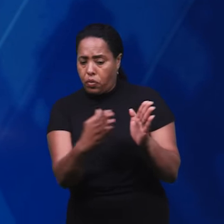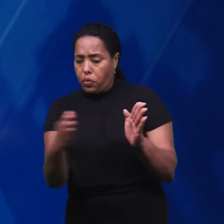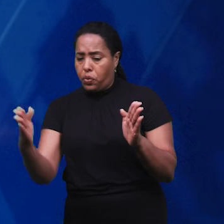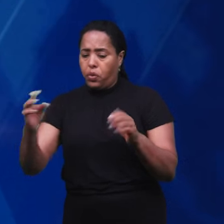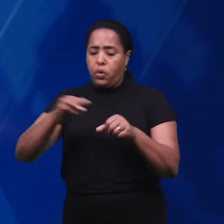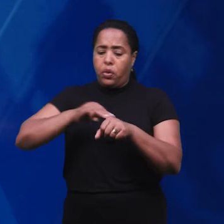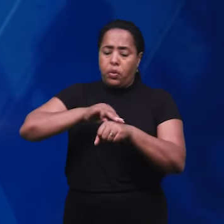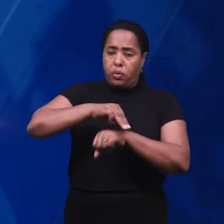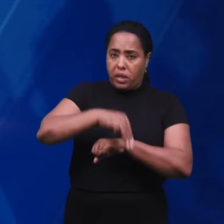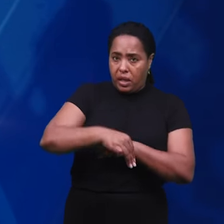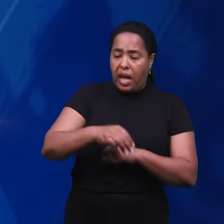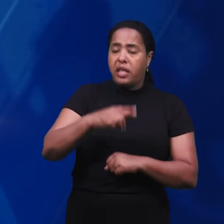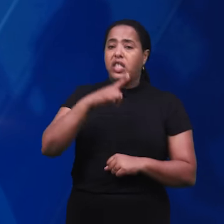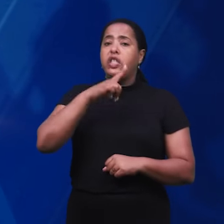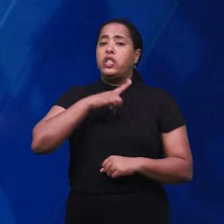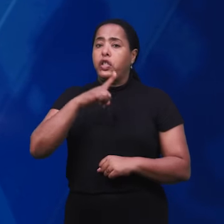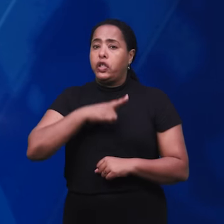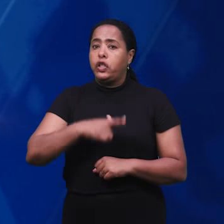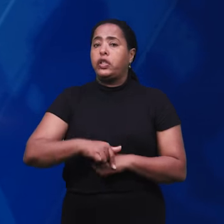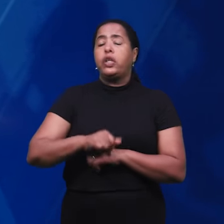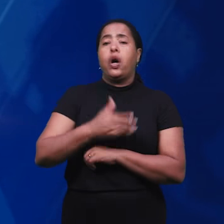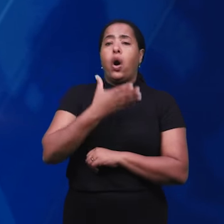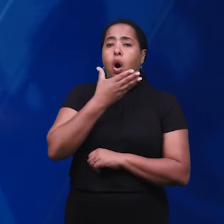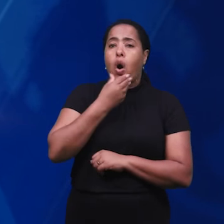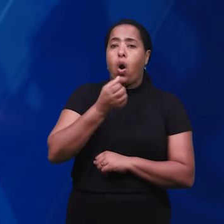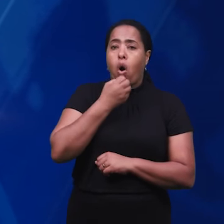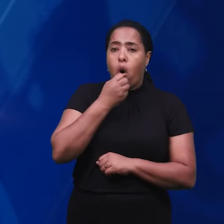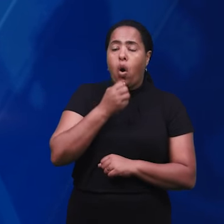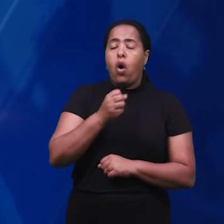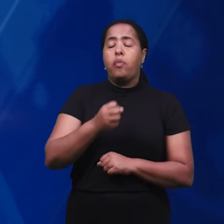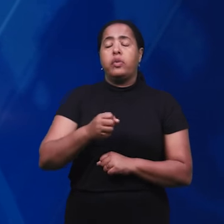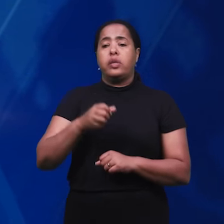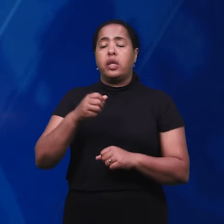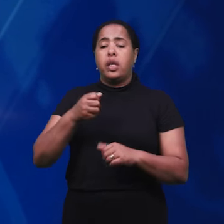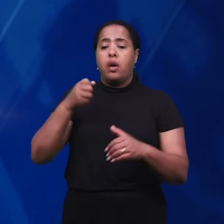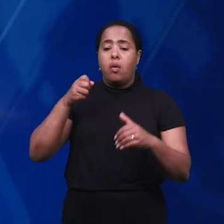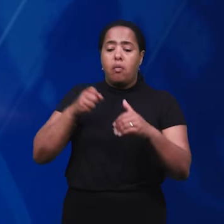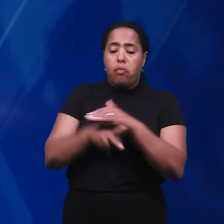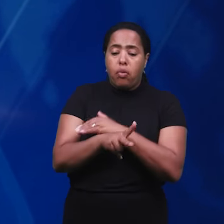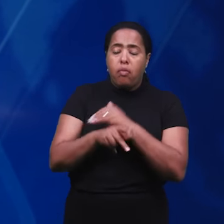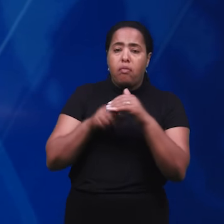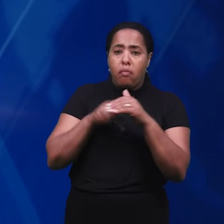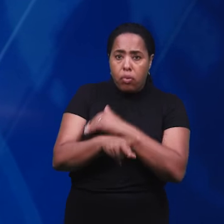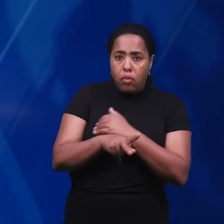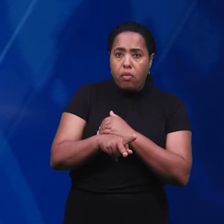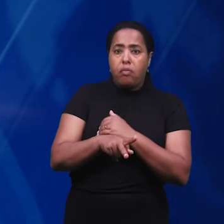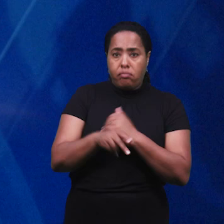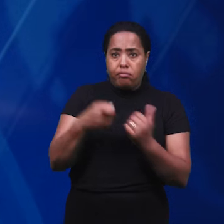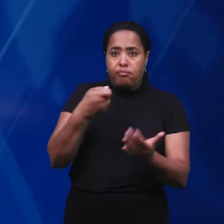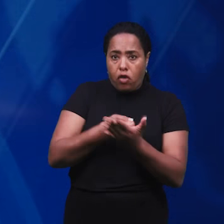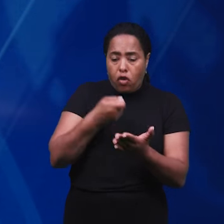que os cobradores de impostos chegaram para Pedro e fizeram uma pergunta.